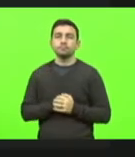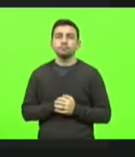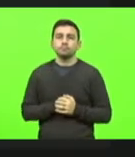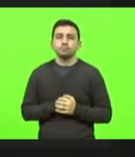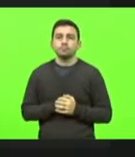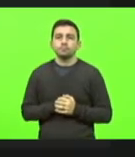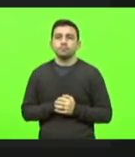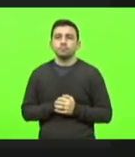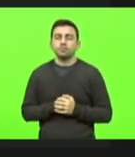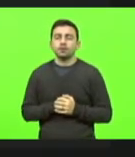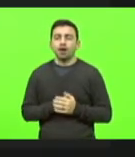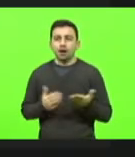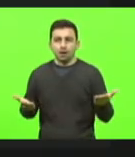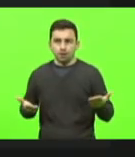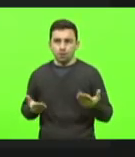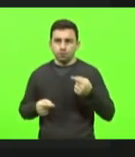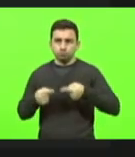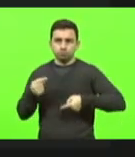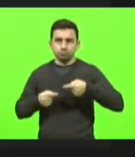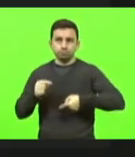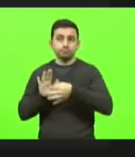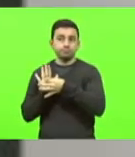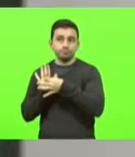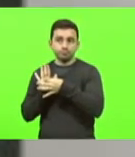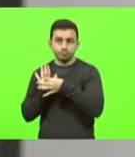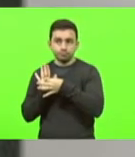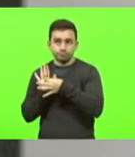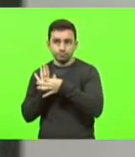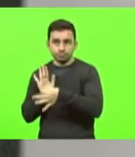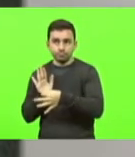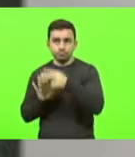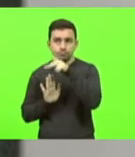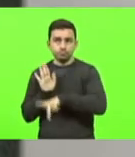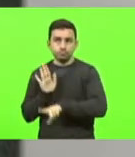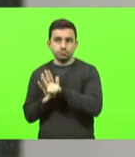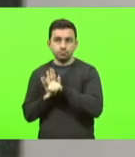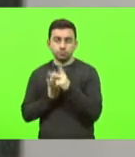Coloco em discussão e votação o parecer do projeto de lei